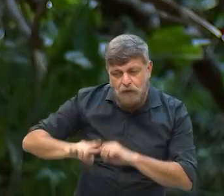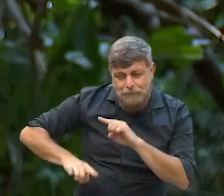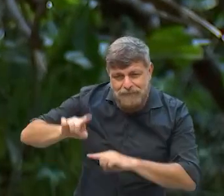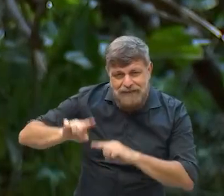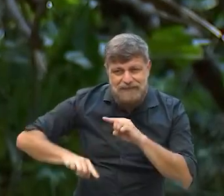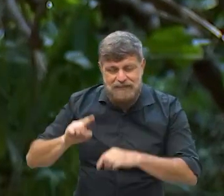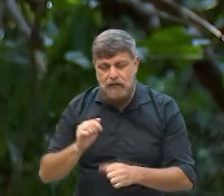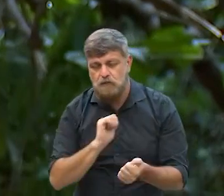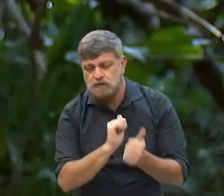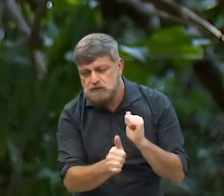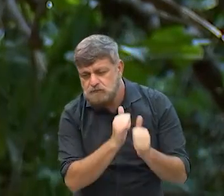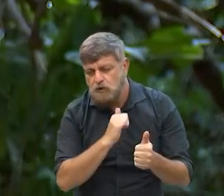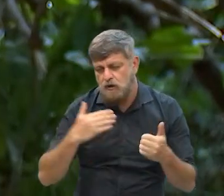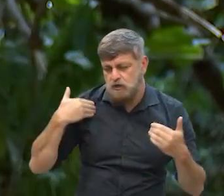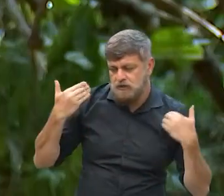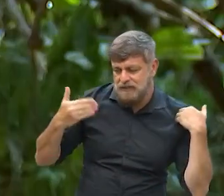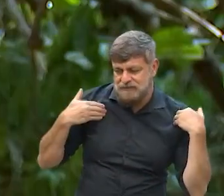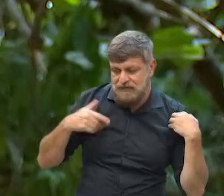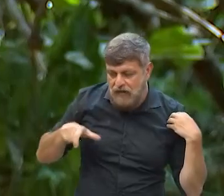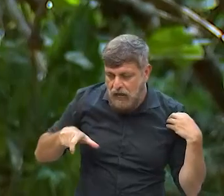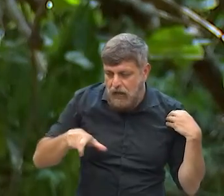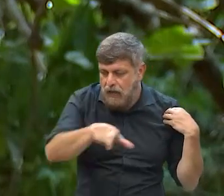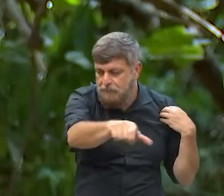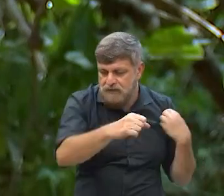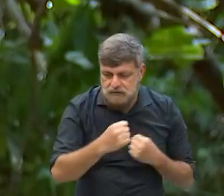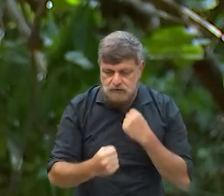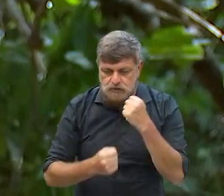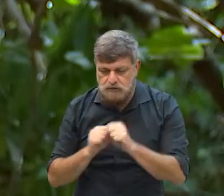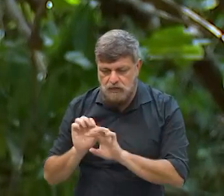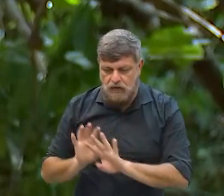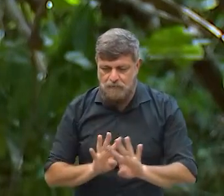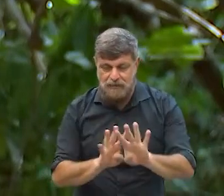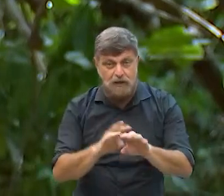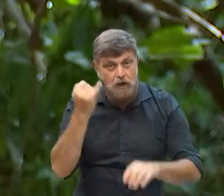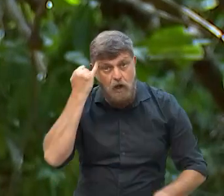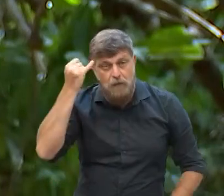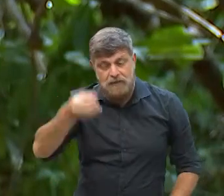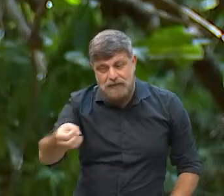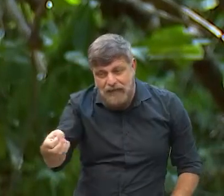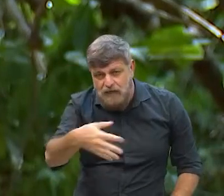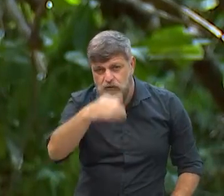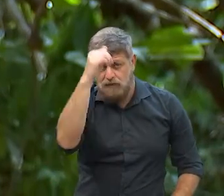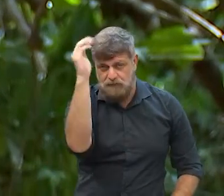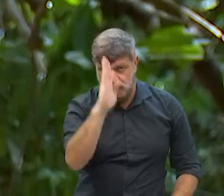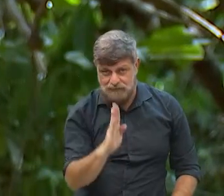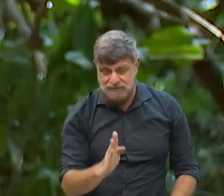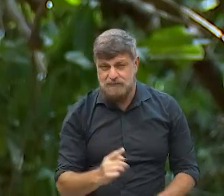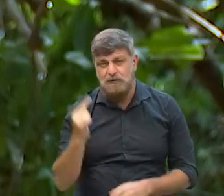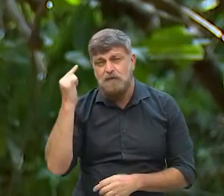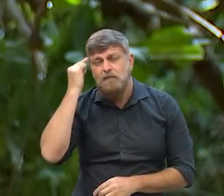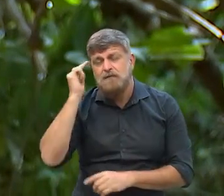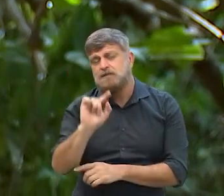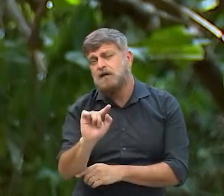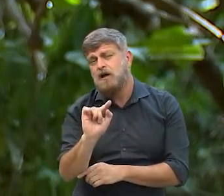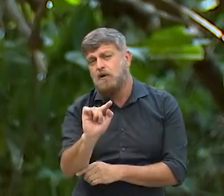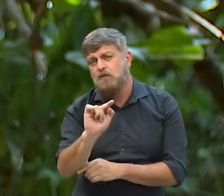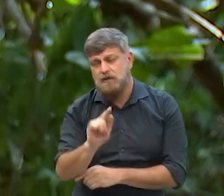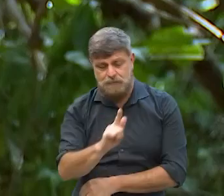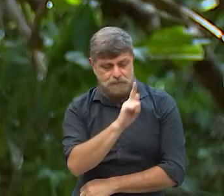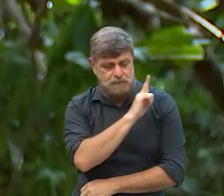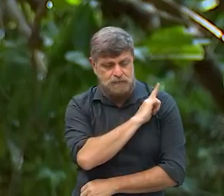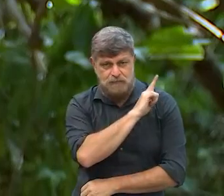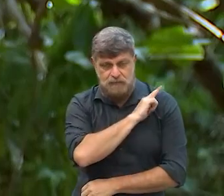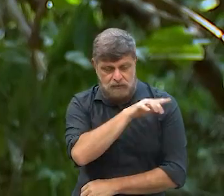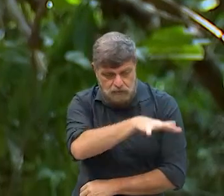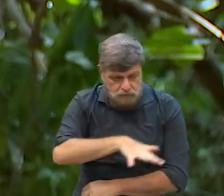de esporte, lazer, pista de caminhada. É algo inovador aí, eu acho que no Brasil, que é pensar a gestão